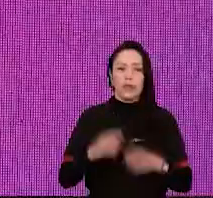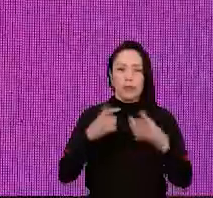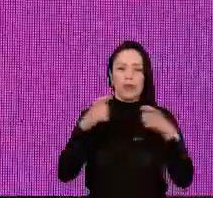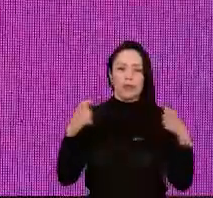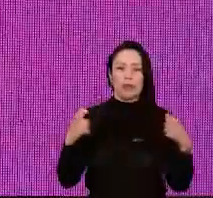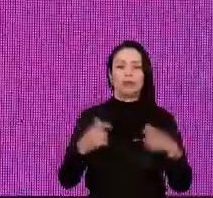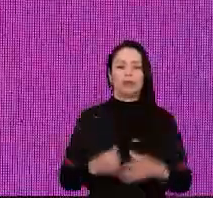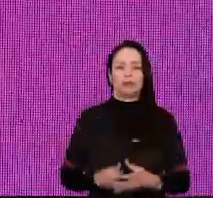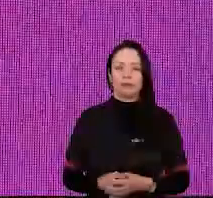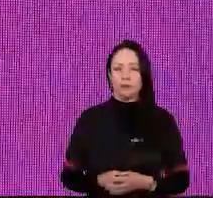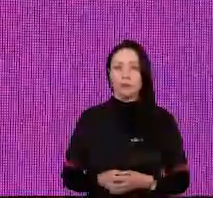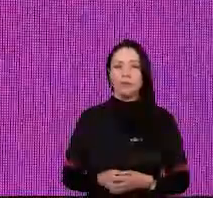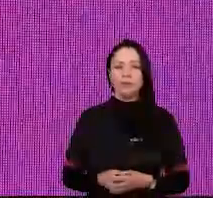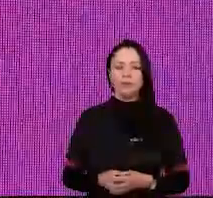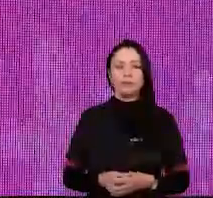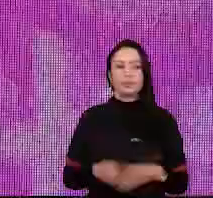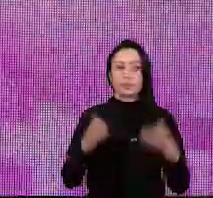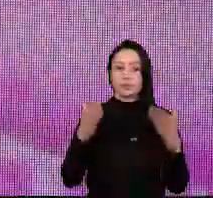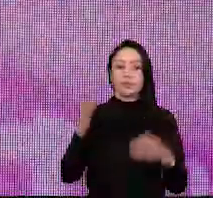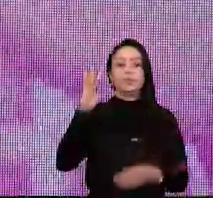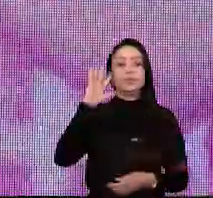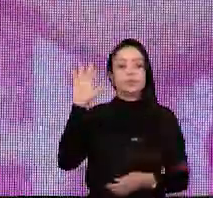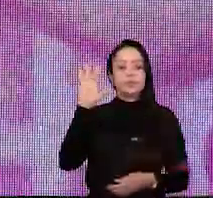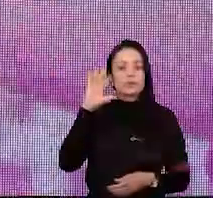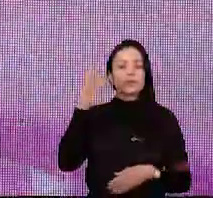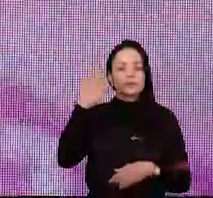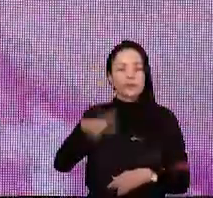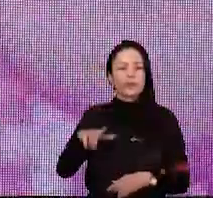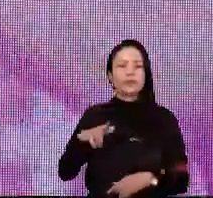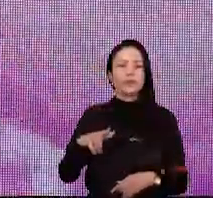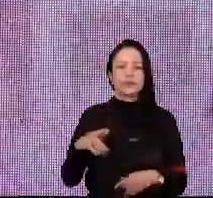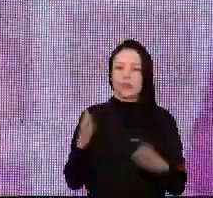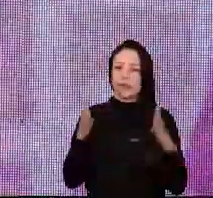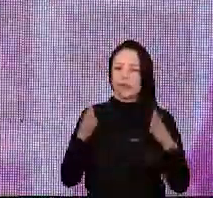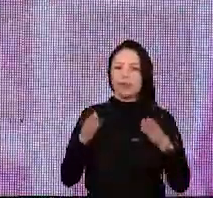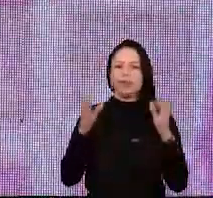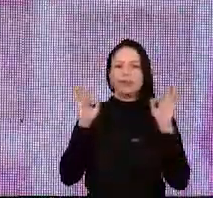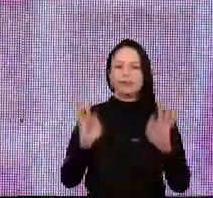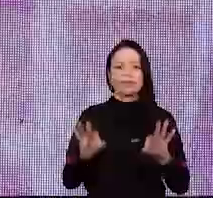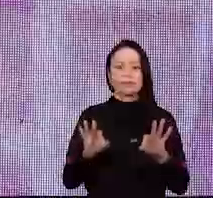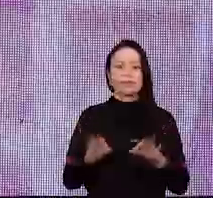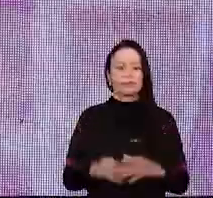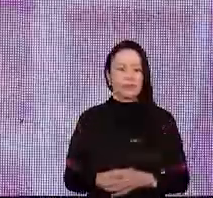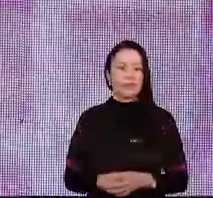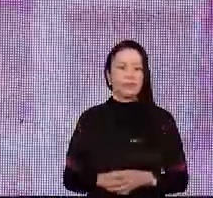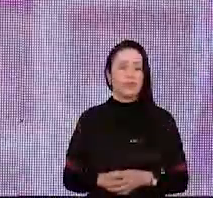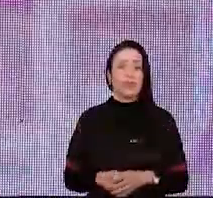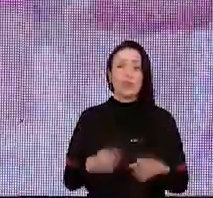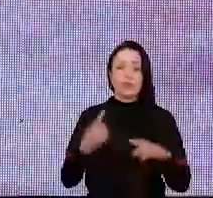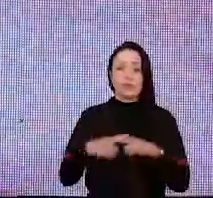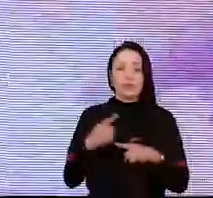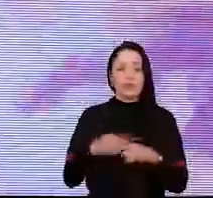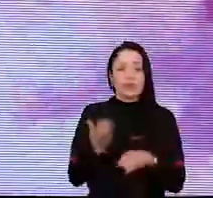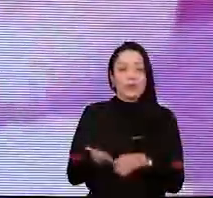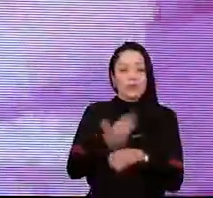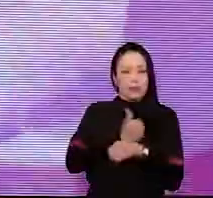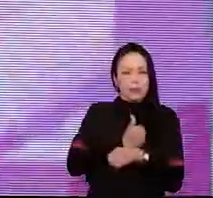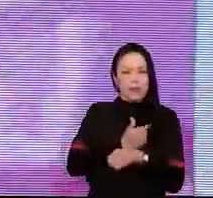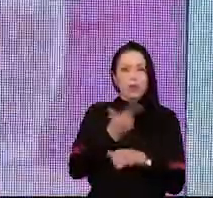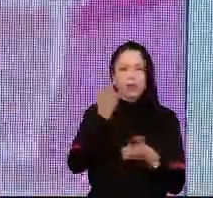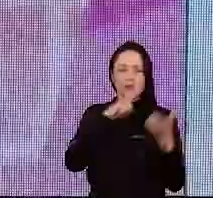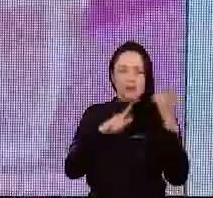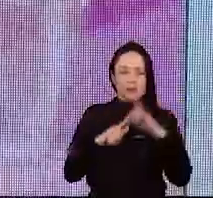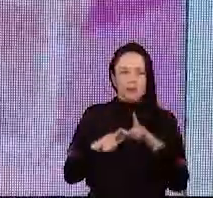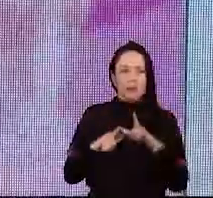maior, e isso me leva a pensar, mais uma vez, que a gente está no caminho certo com colesteatoma, porque quanto mais cedo a gente